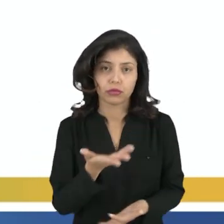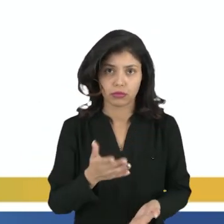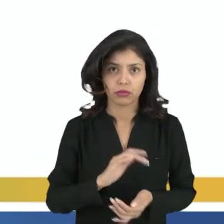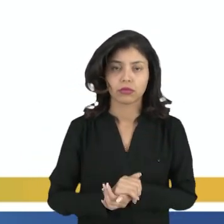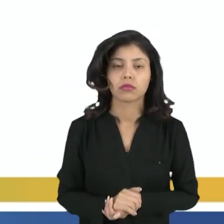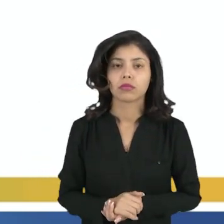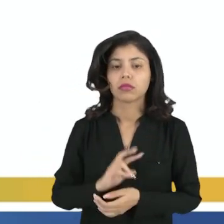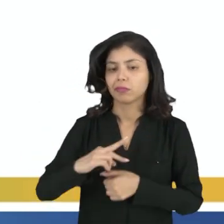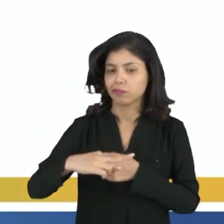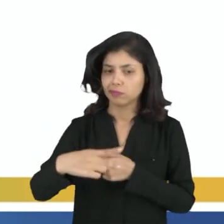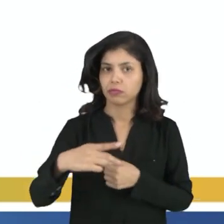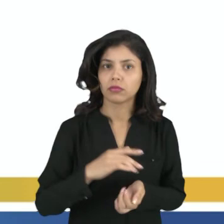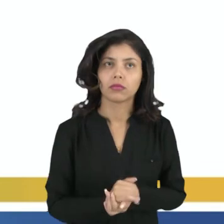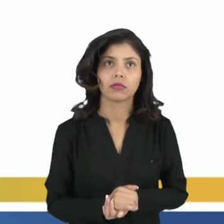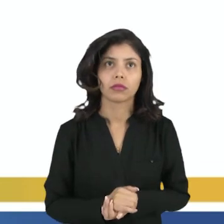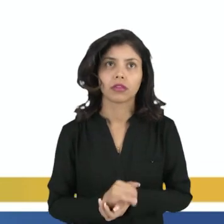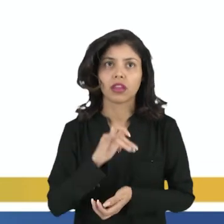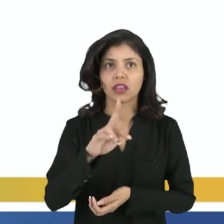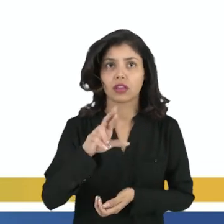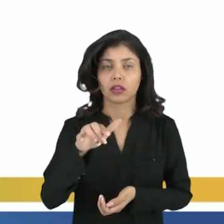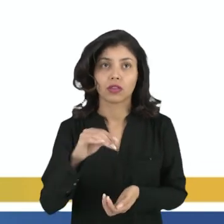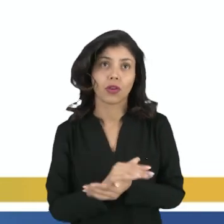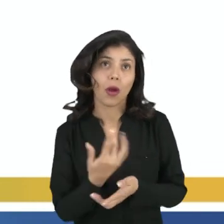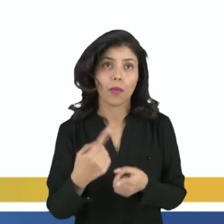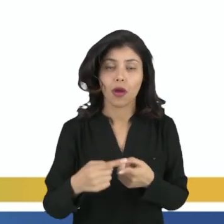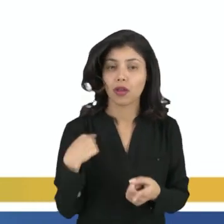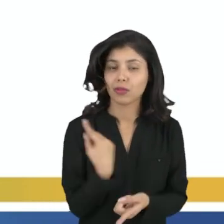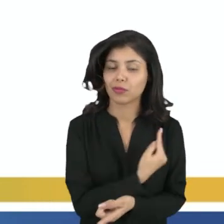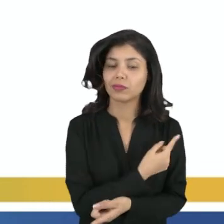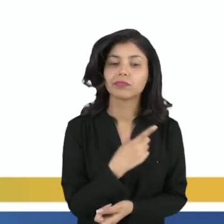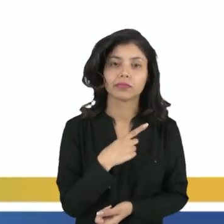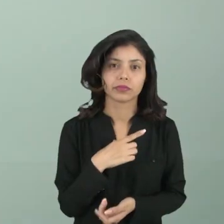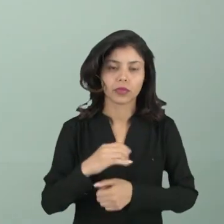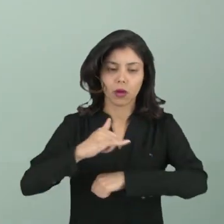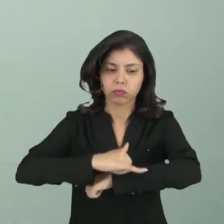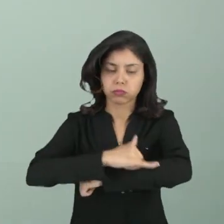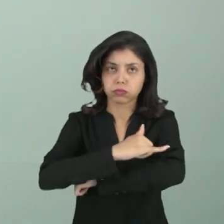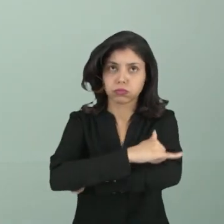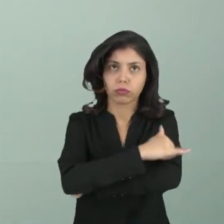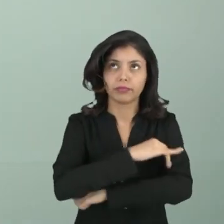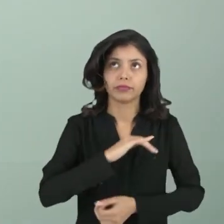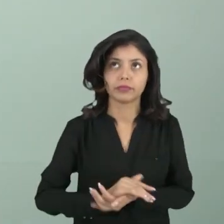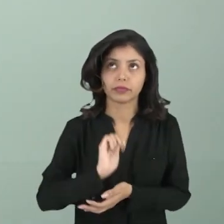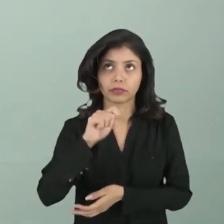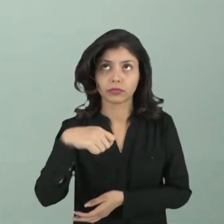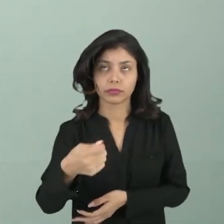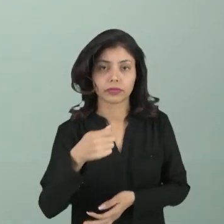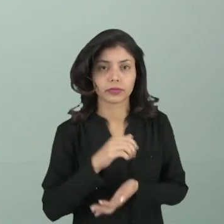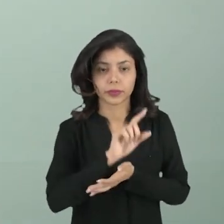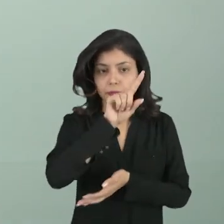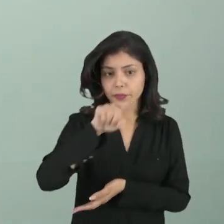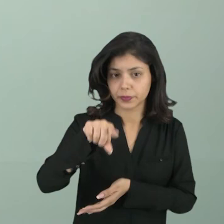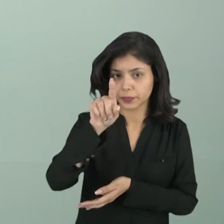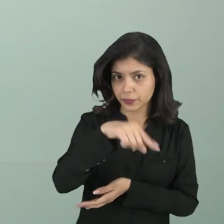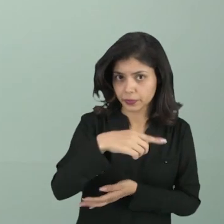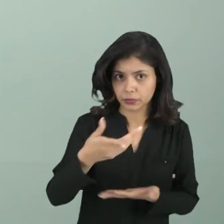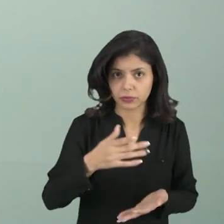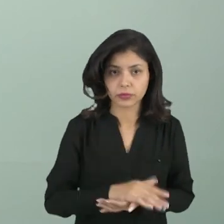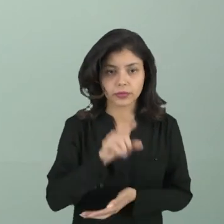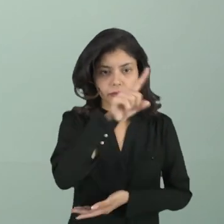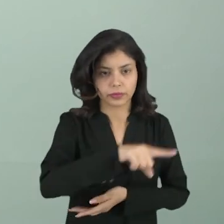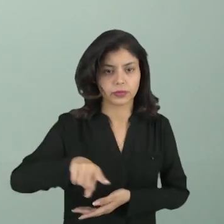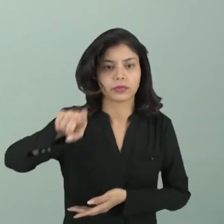e, consequentemente, um aspecto ideológico, porque nós temos ali um gordinho desenhado com um símbolo ali de proibição, né?